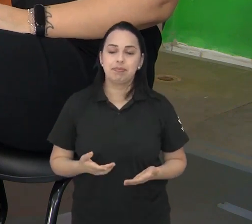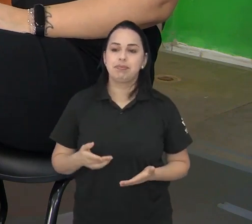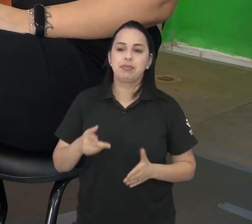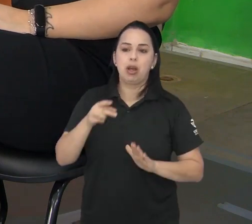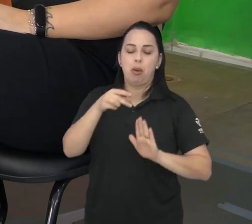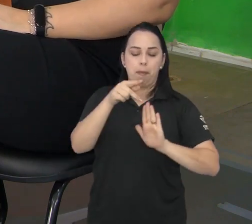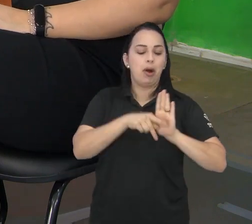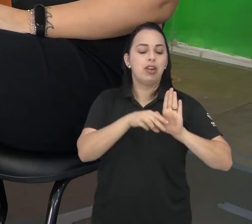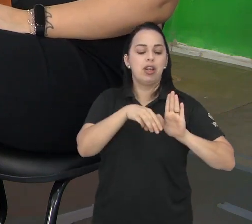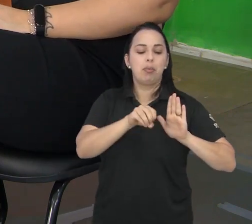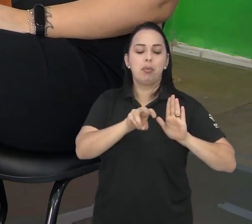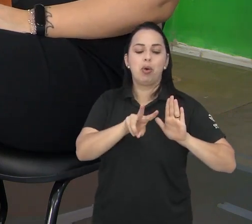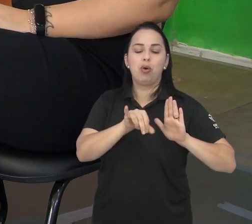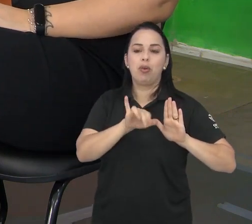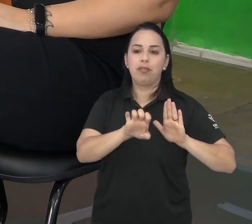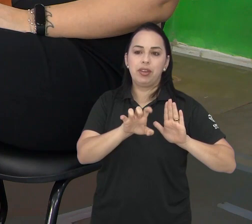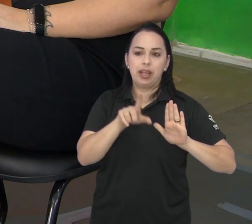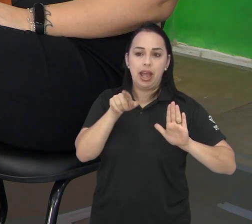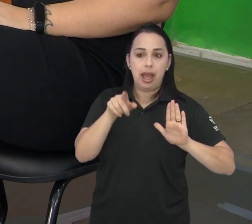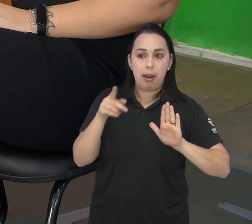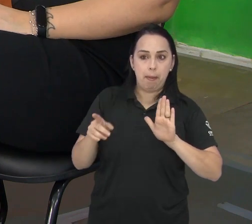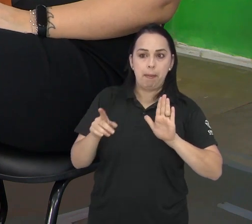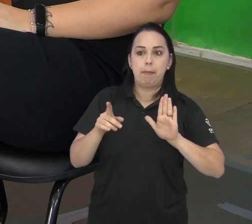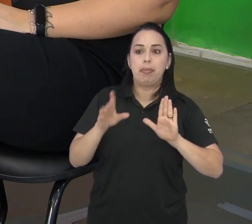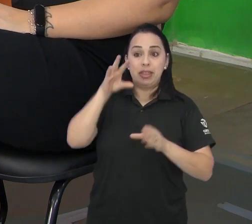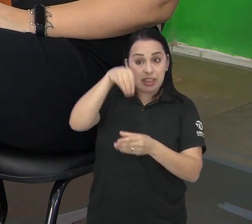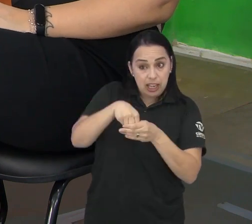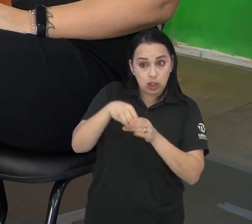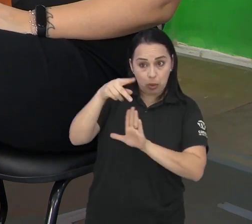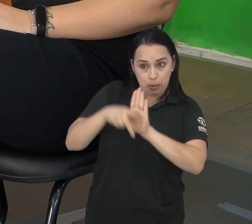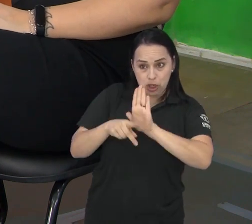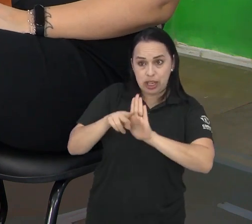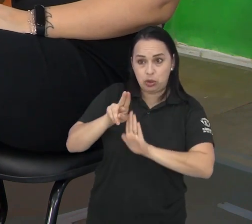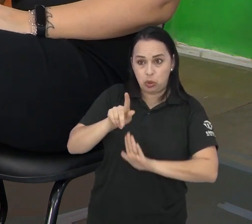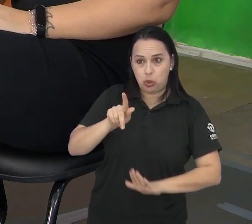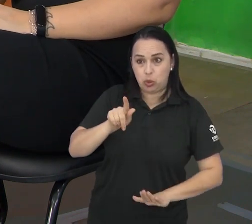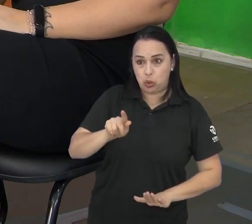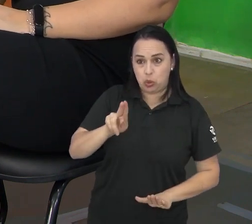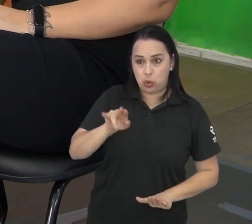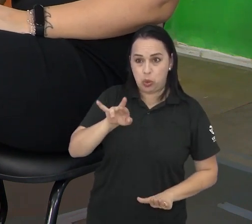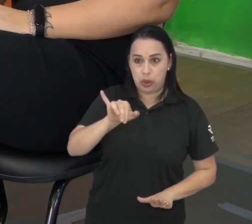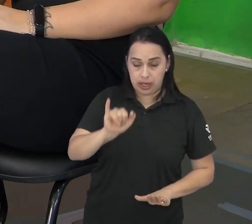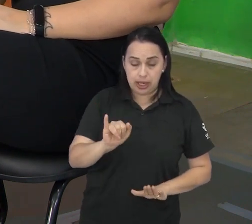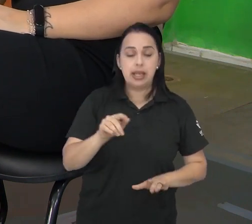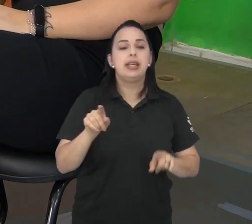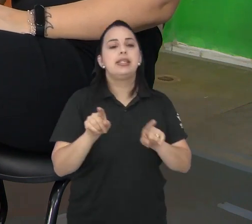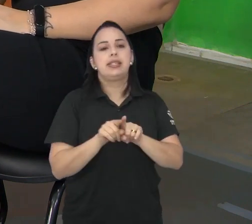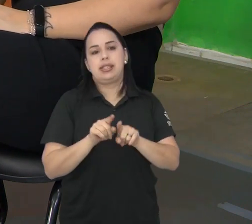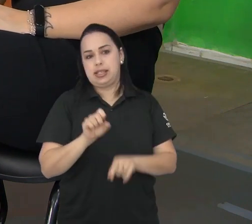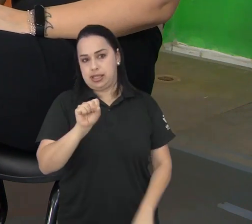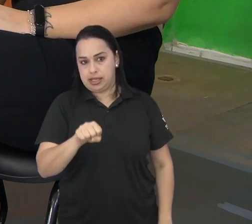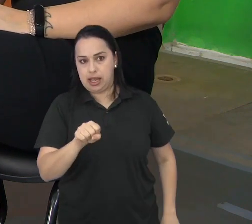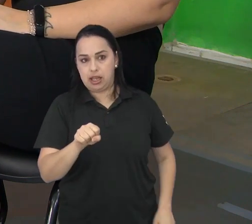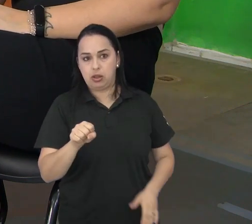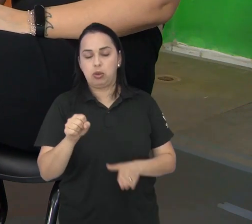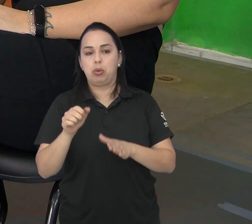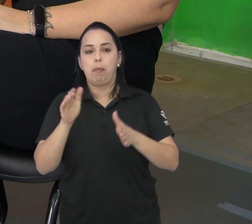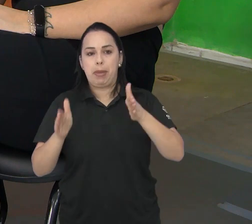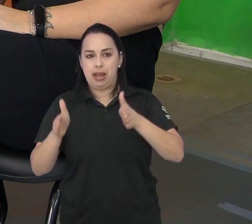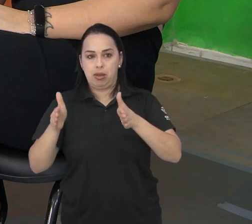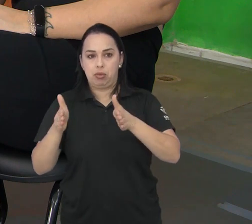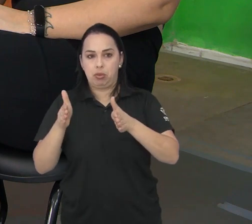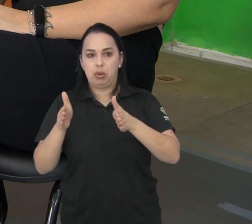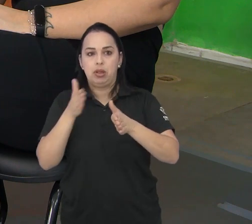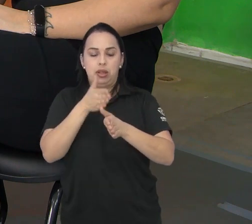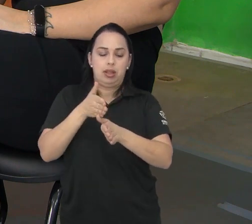Move, ele, quando você participou, ele fazia parte do Projeto Guri, né? Isso, o Move até 2020, antes